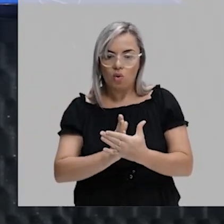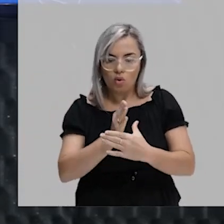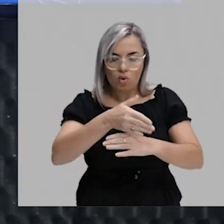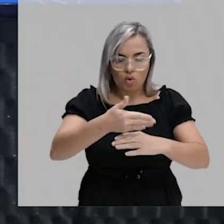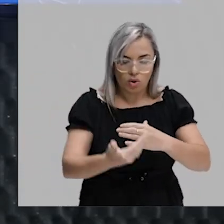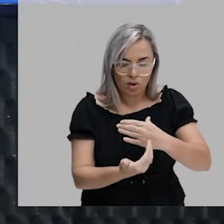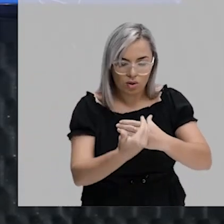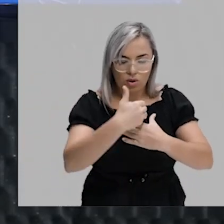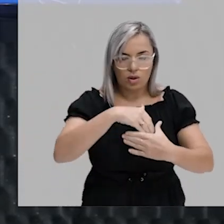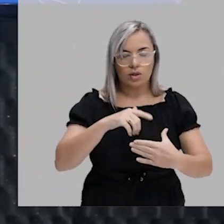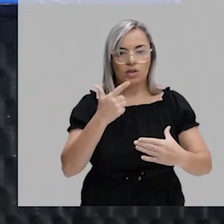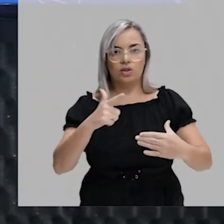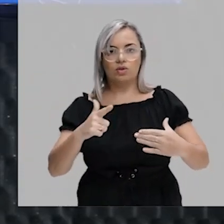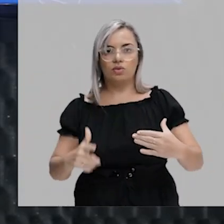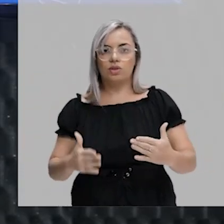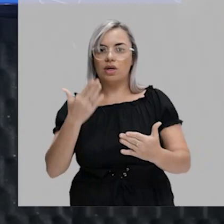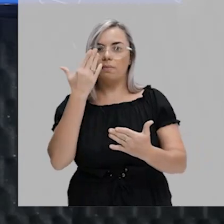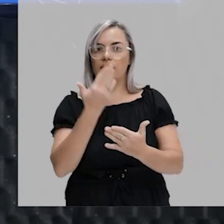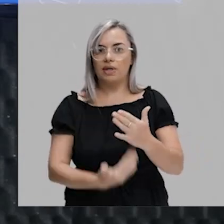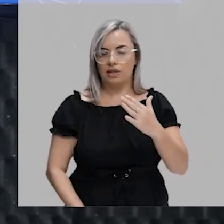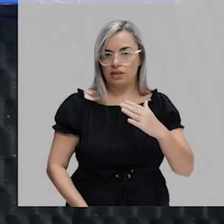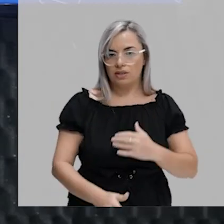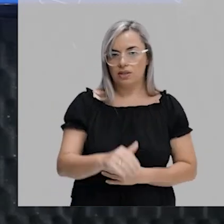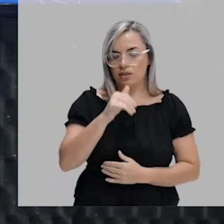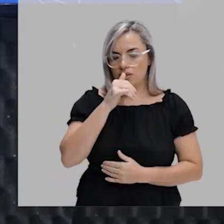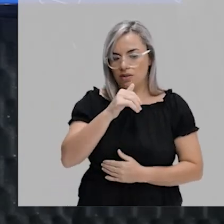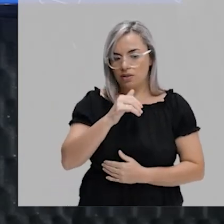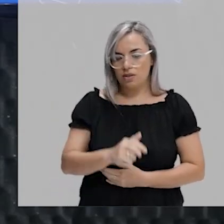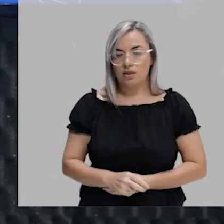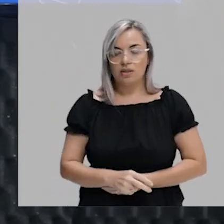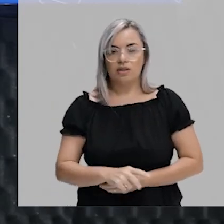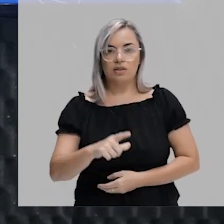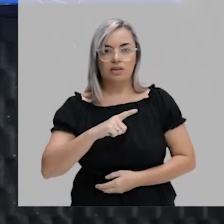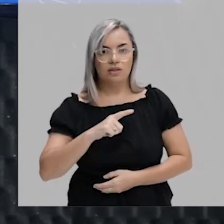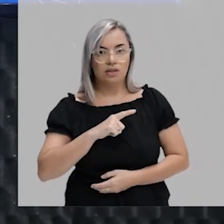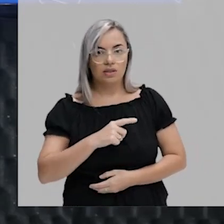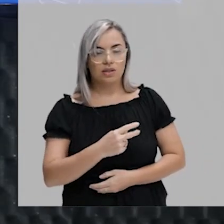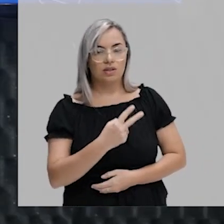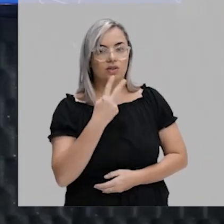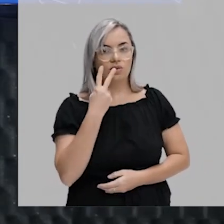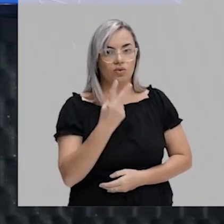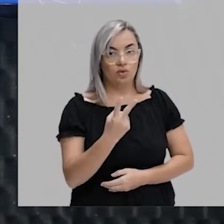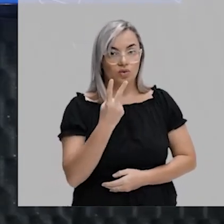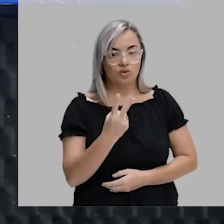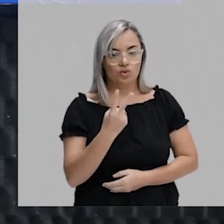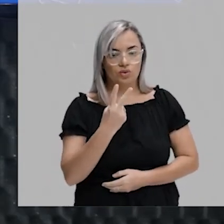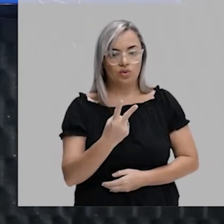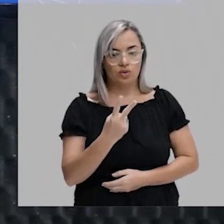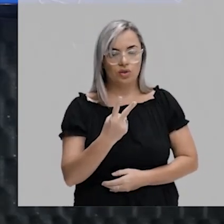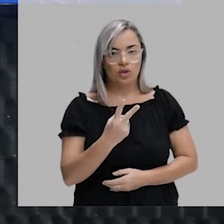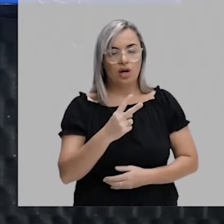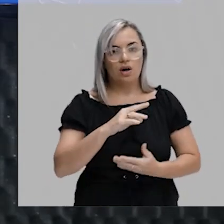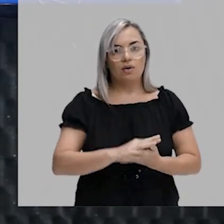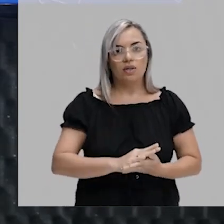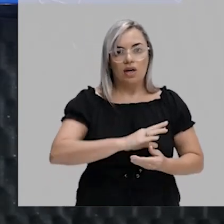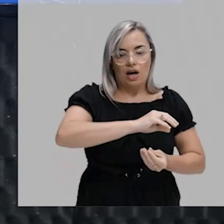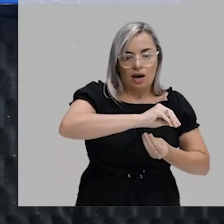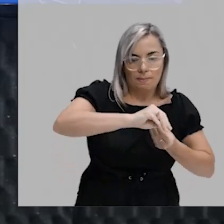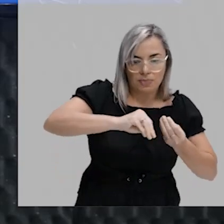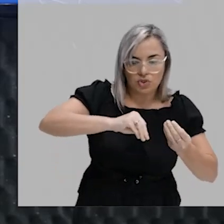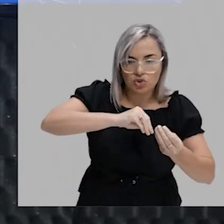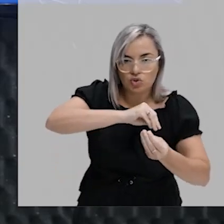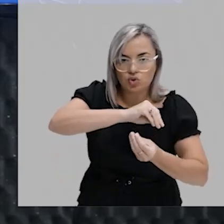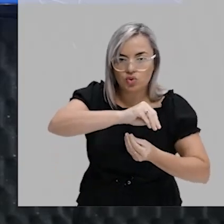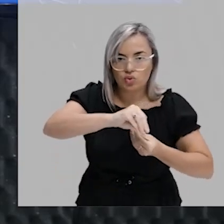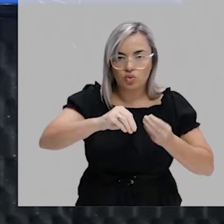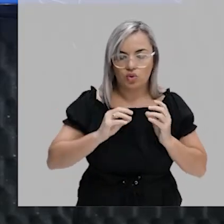energia, nós temos dois tipos. Existe a difusão e existe a osmose. Então, existe uma